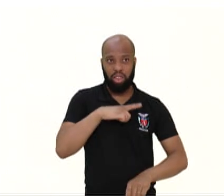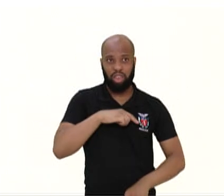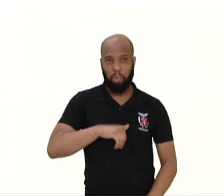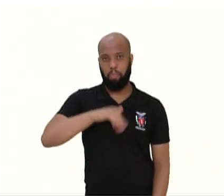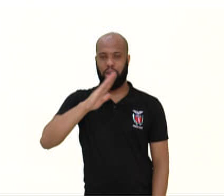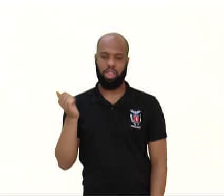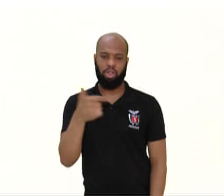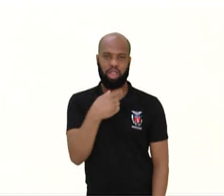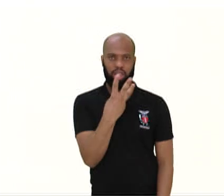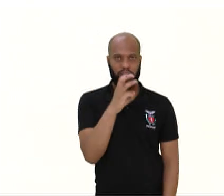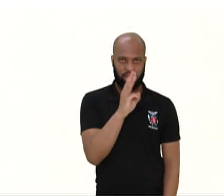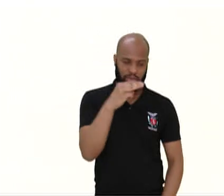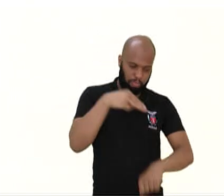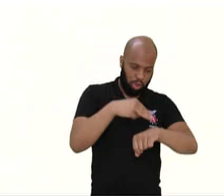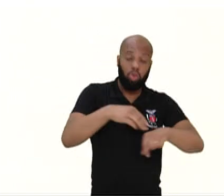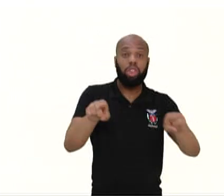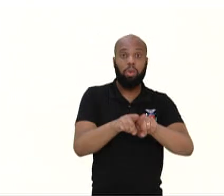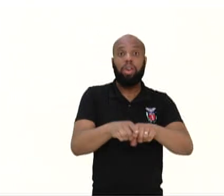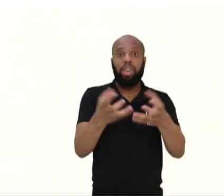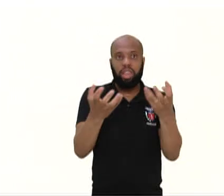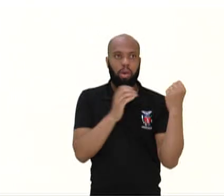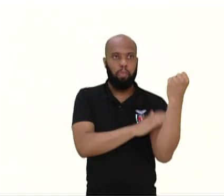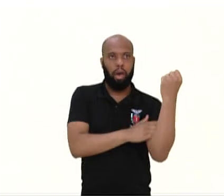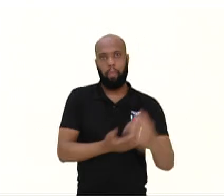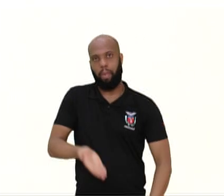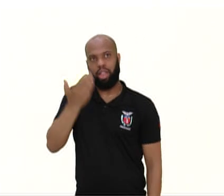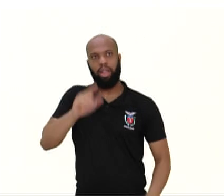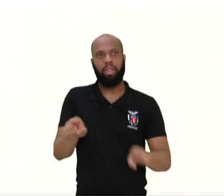maior potencialidade muscular para aquele objetivo.